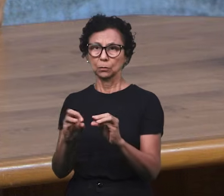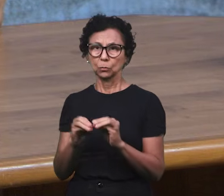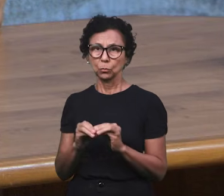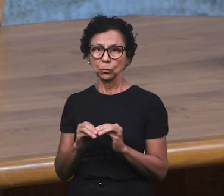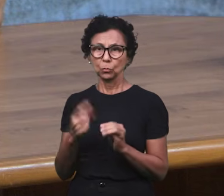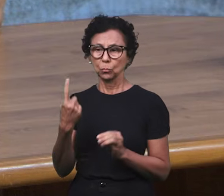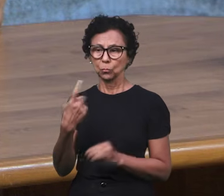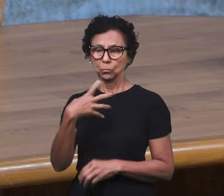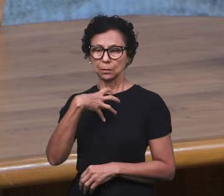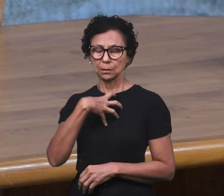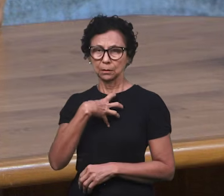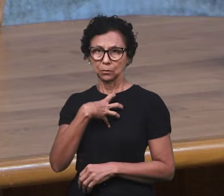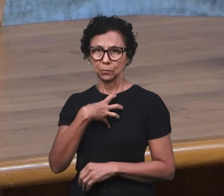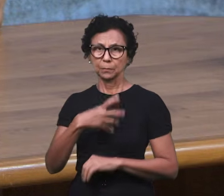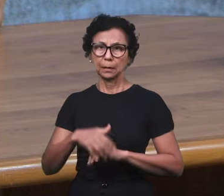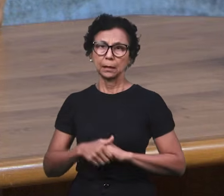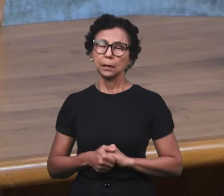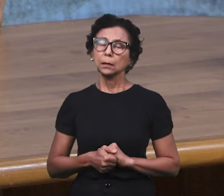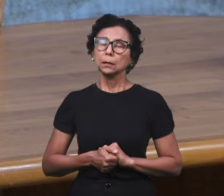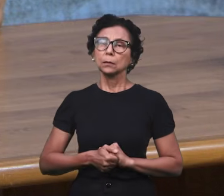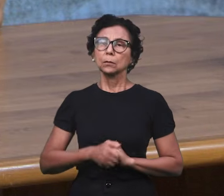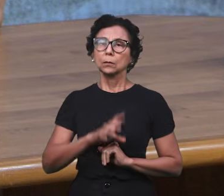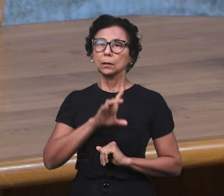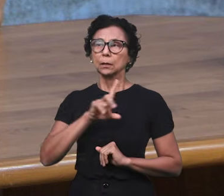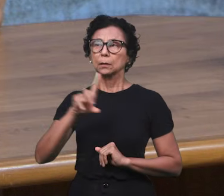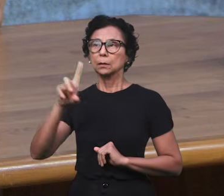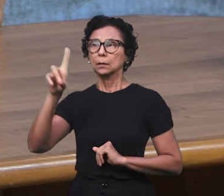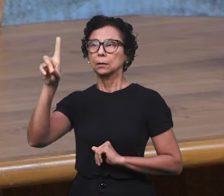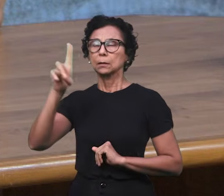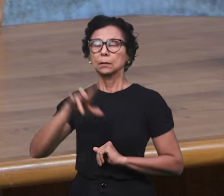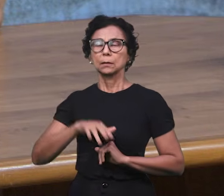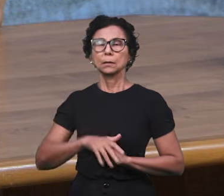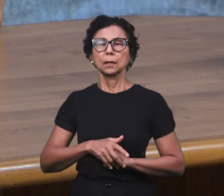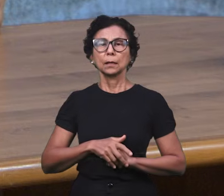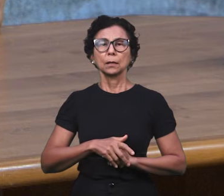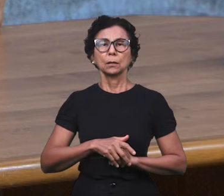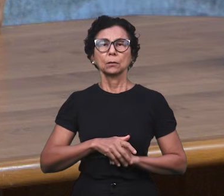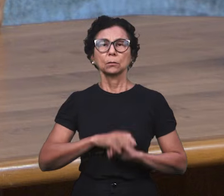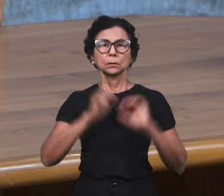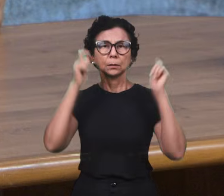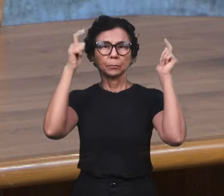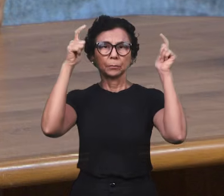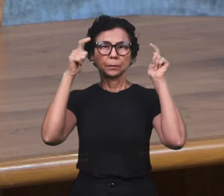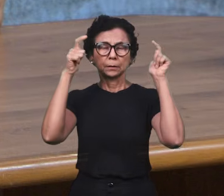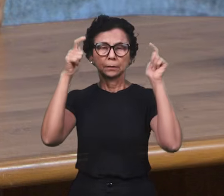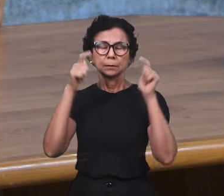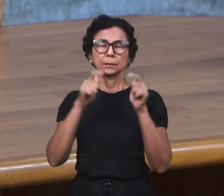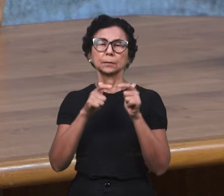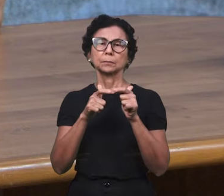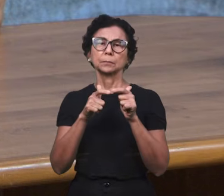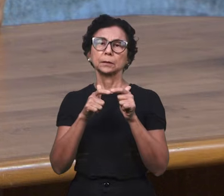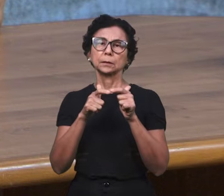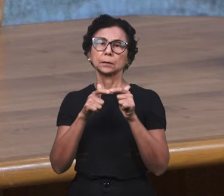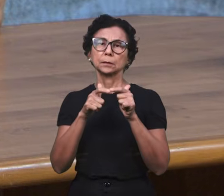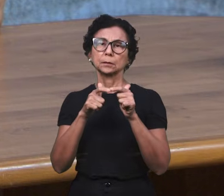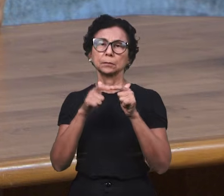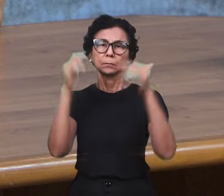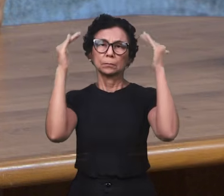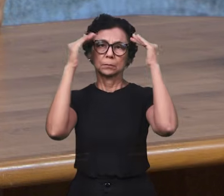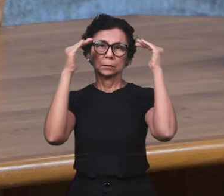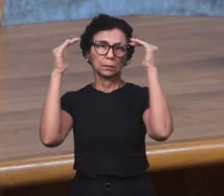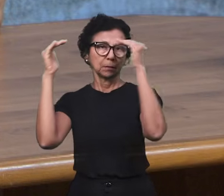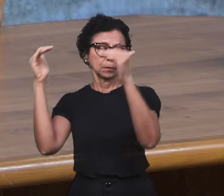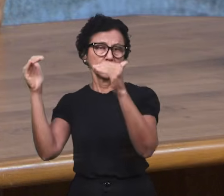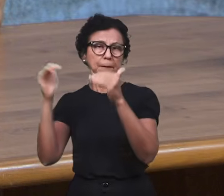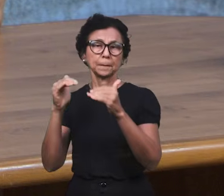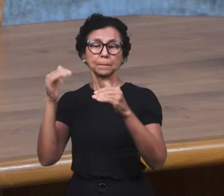o mandado do rei e dos príncipes conforme a palavra do Senhor. E